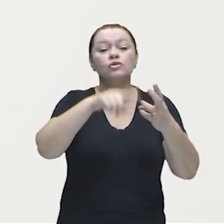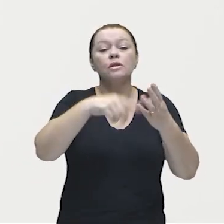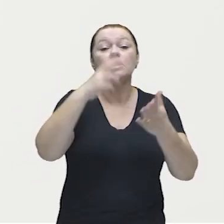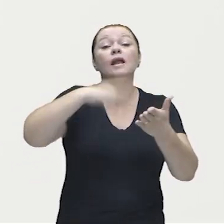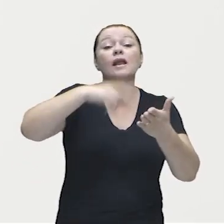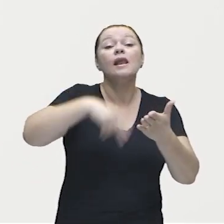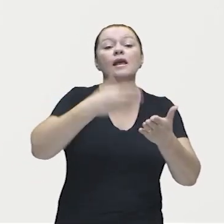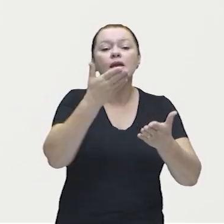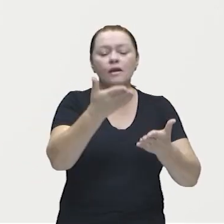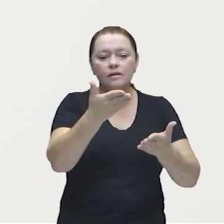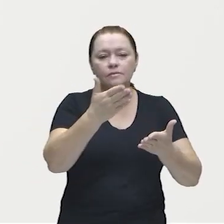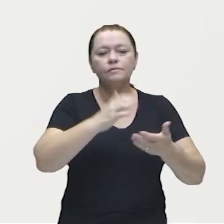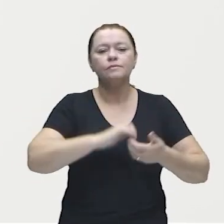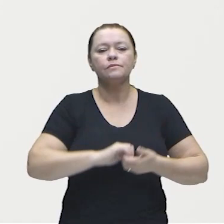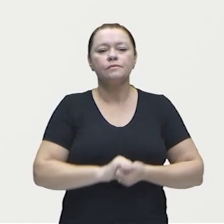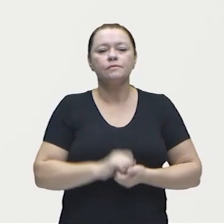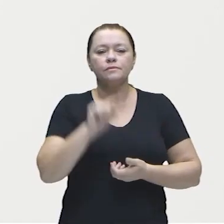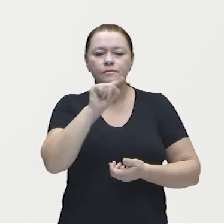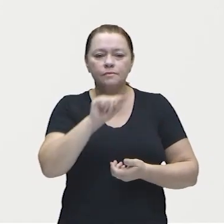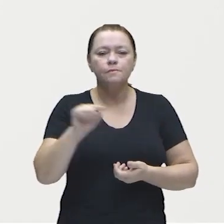3.